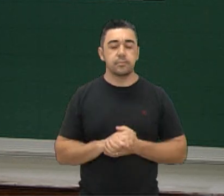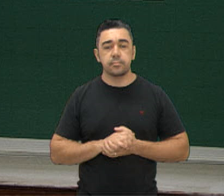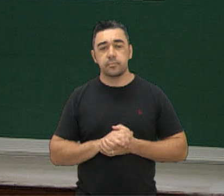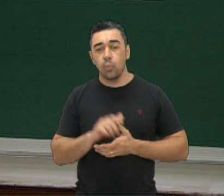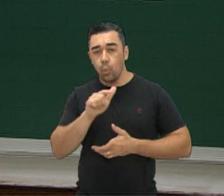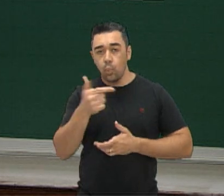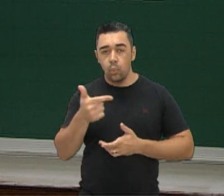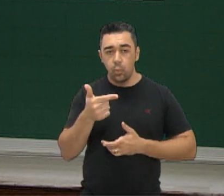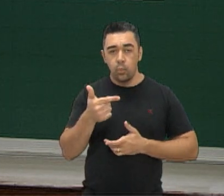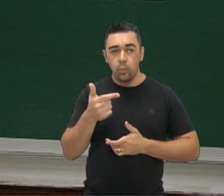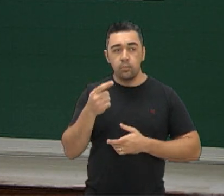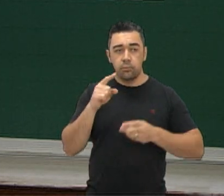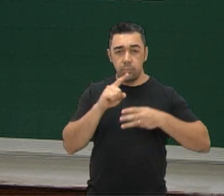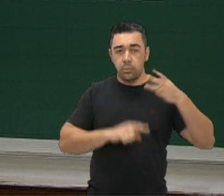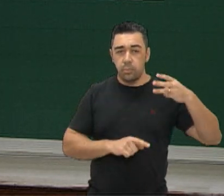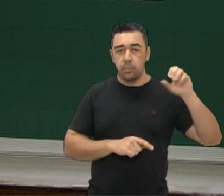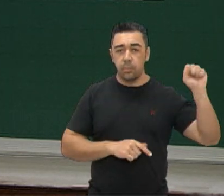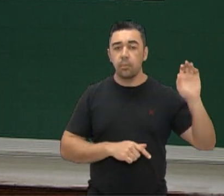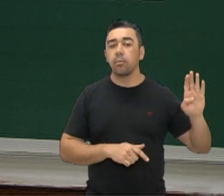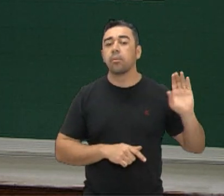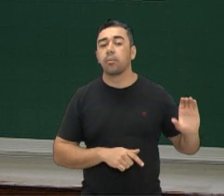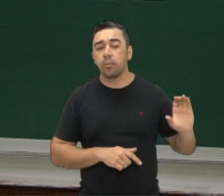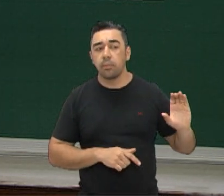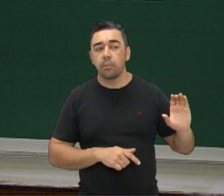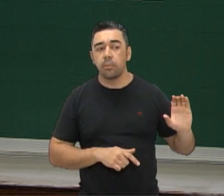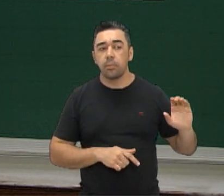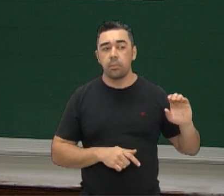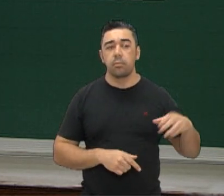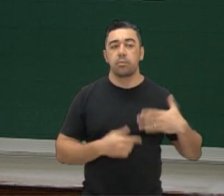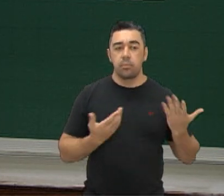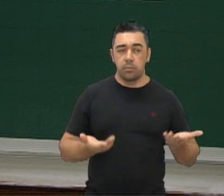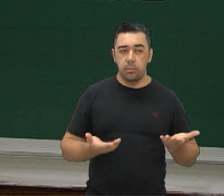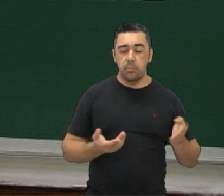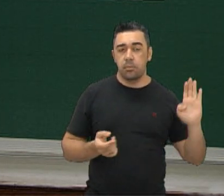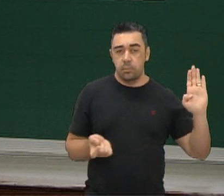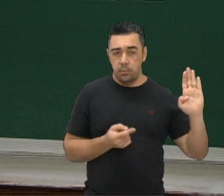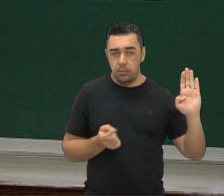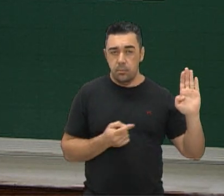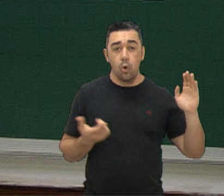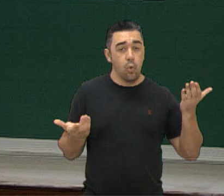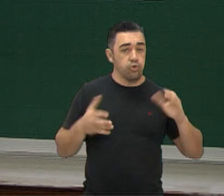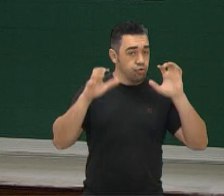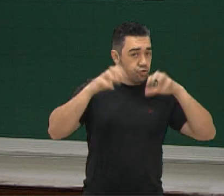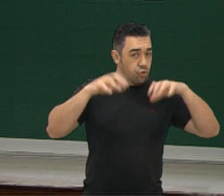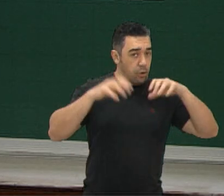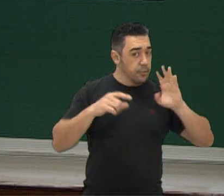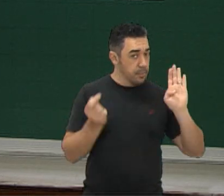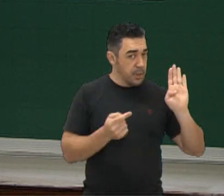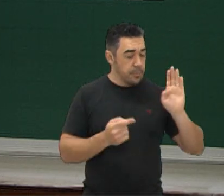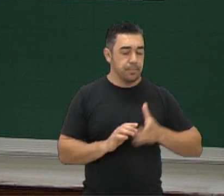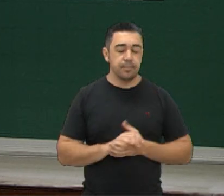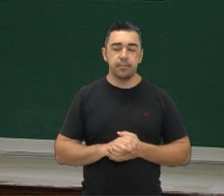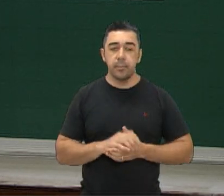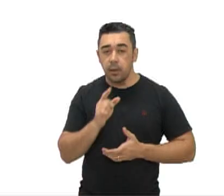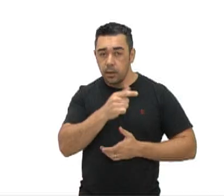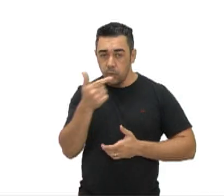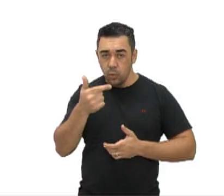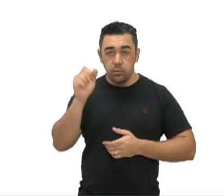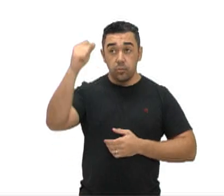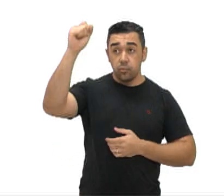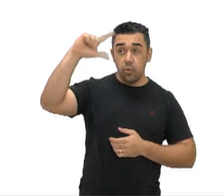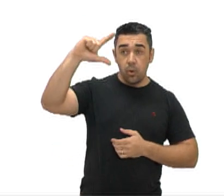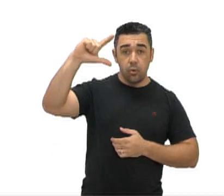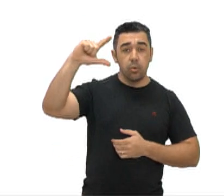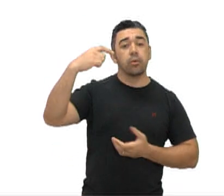né? Qual dessas 3 fala que está chovendo? Hoy en la ciudad llueve mucho, a letra B. A segunda